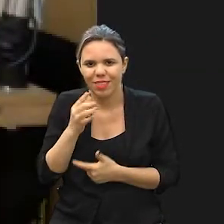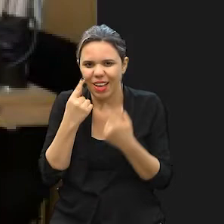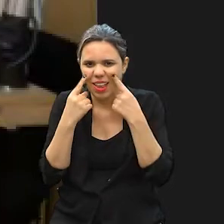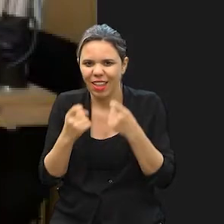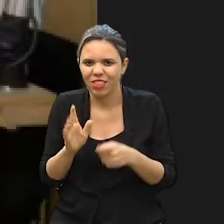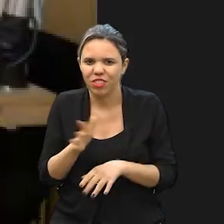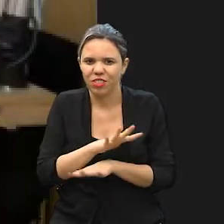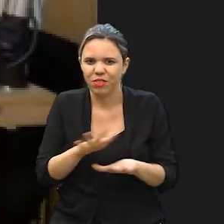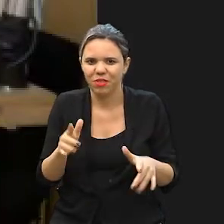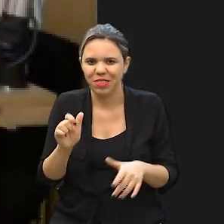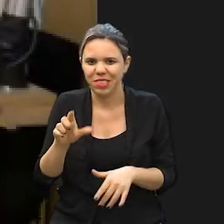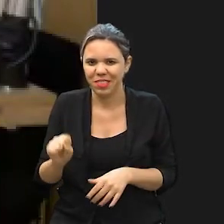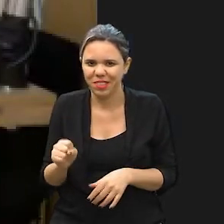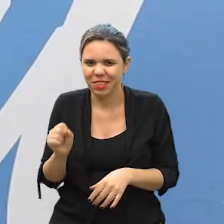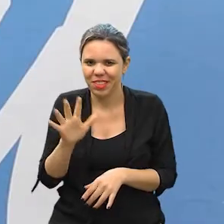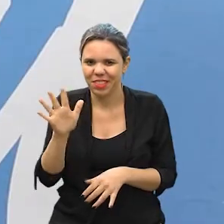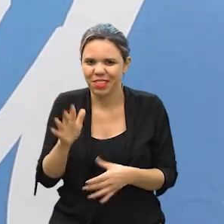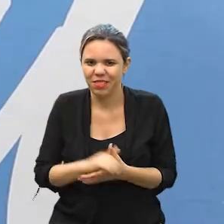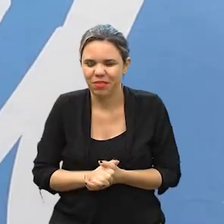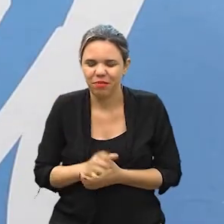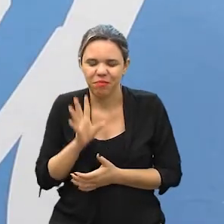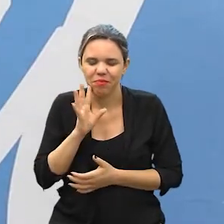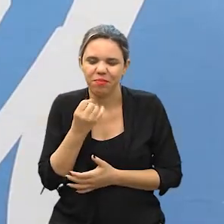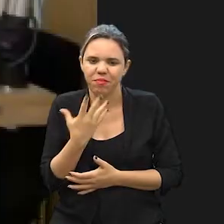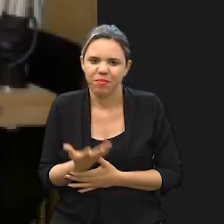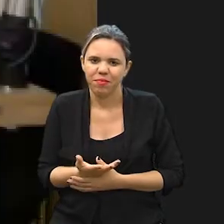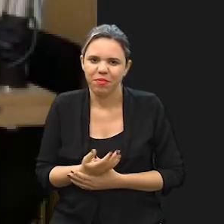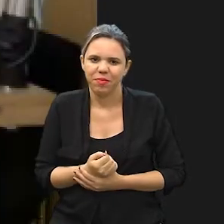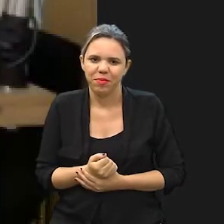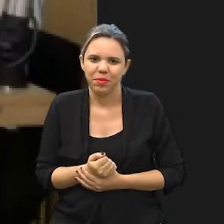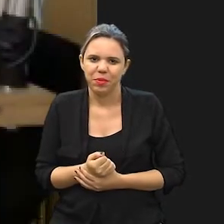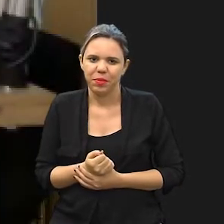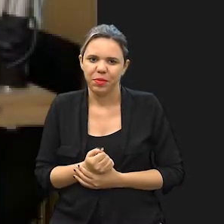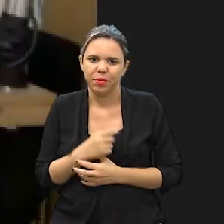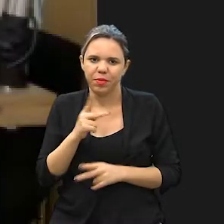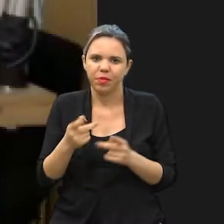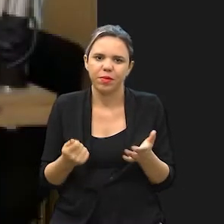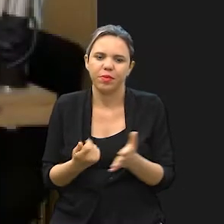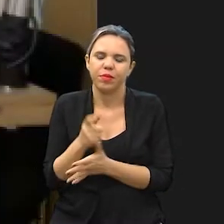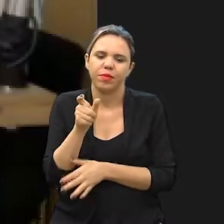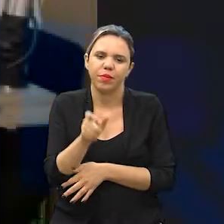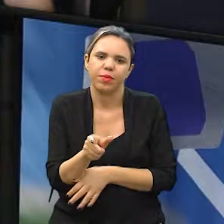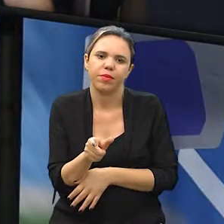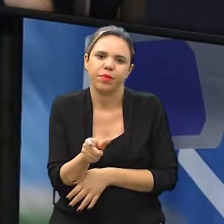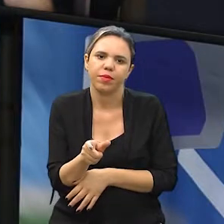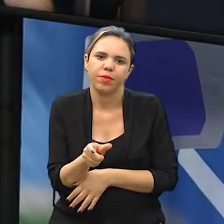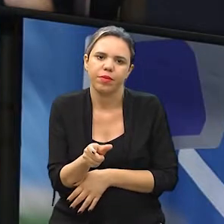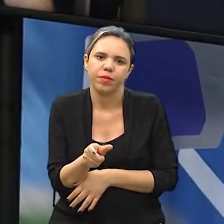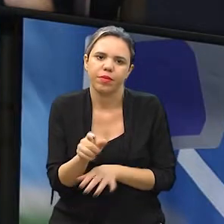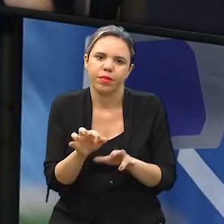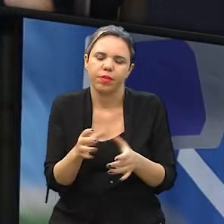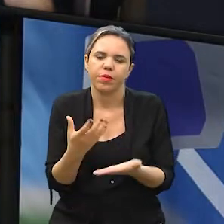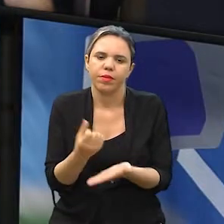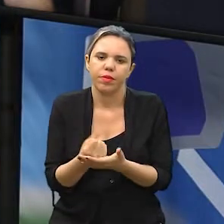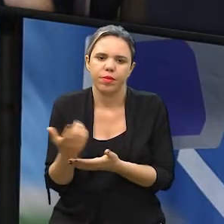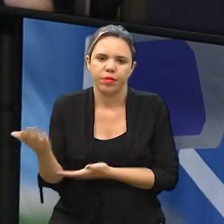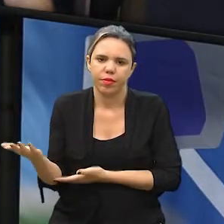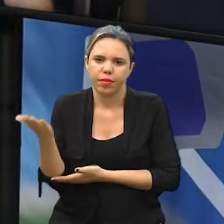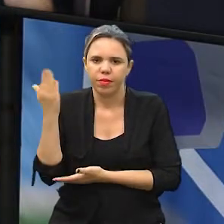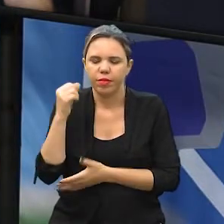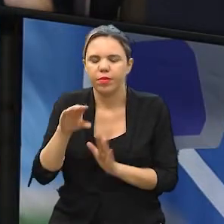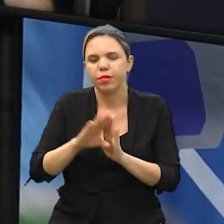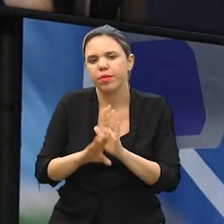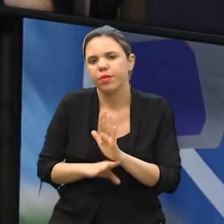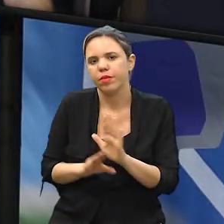chorar já tem o preço do gás. Muito bom, muito bom. E aí, então, para a turma comprar o ingresso, ingressodigital.com.br, para saber